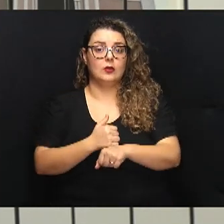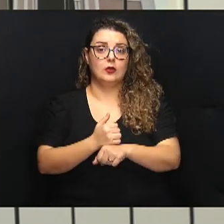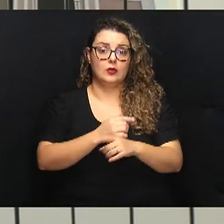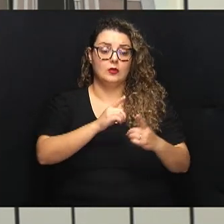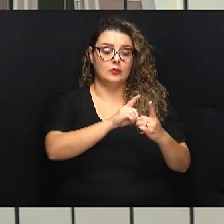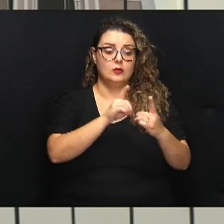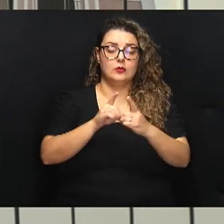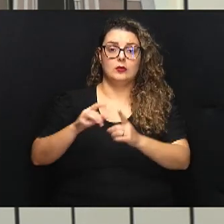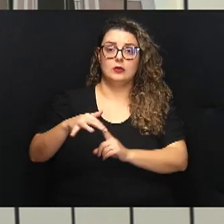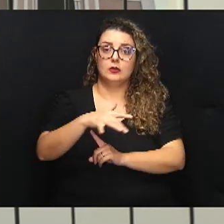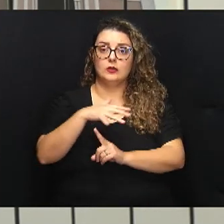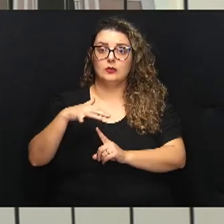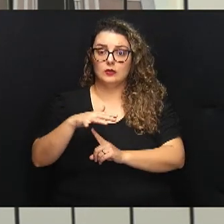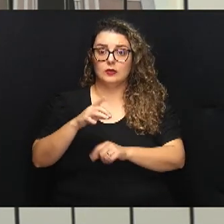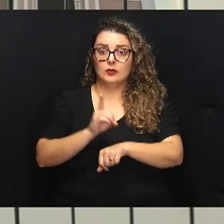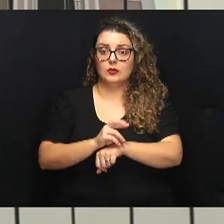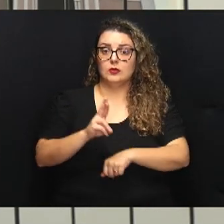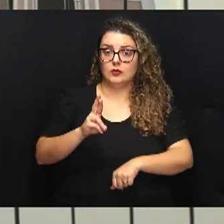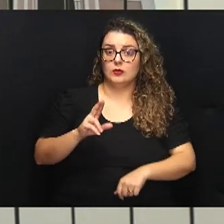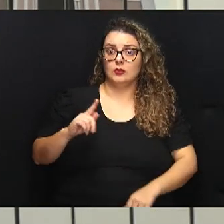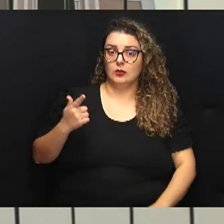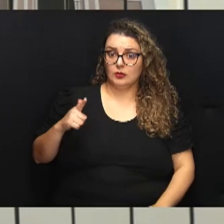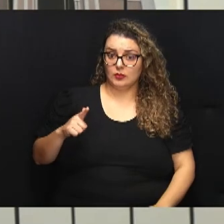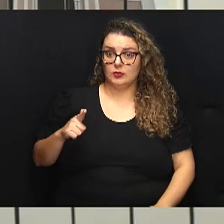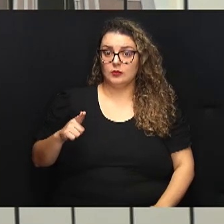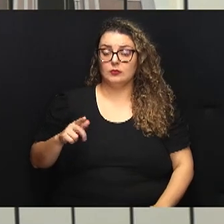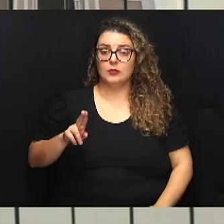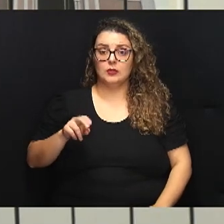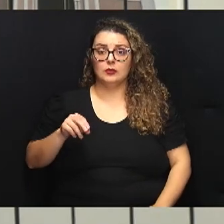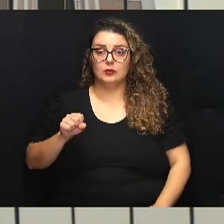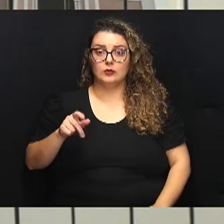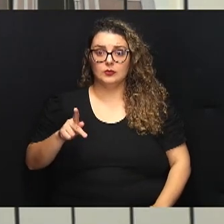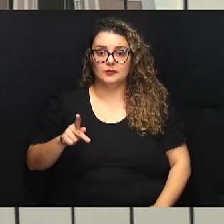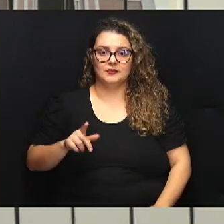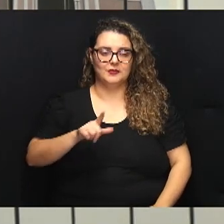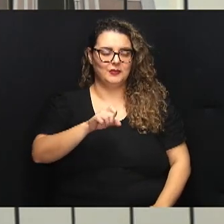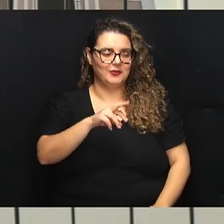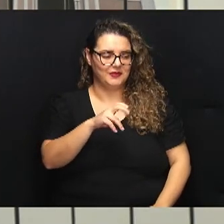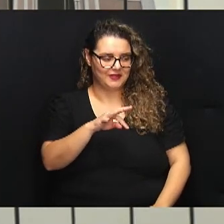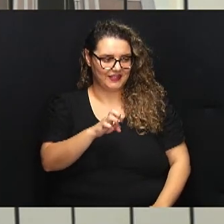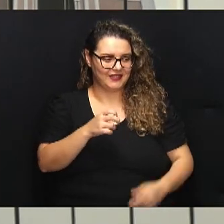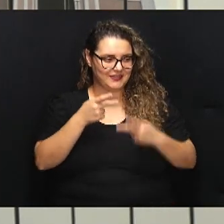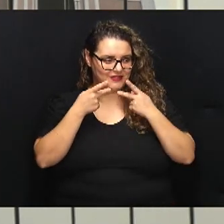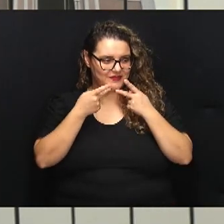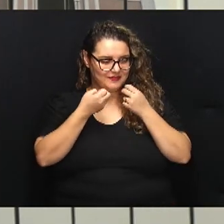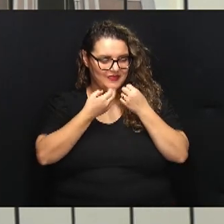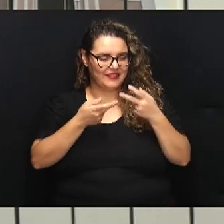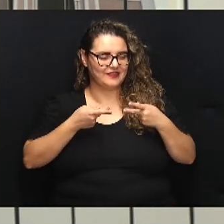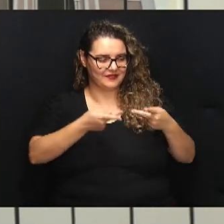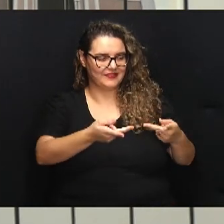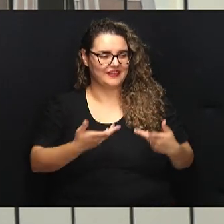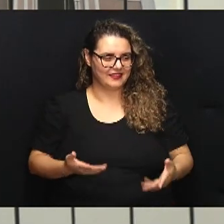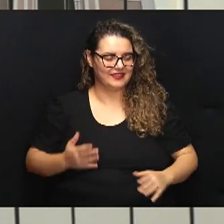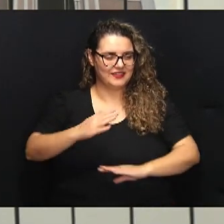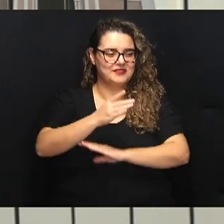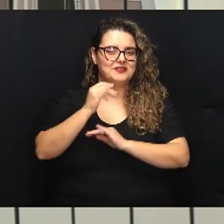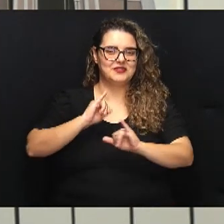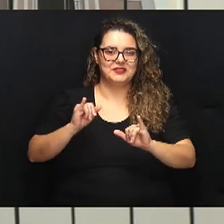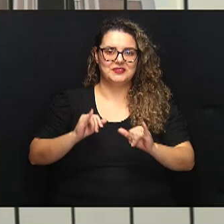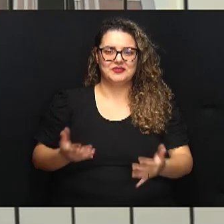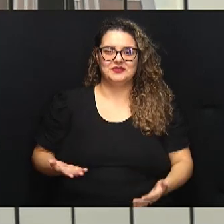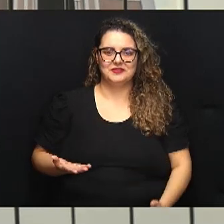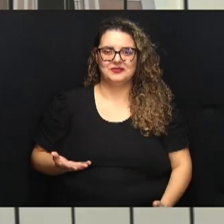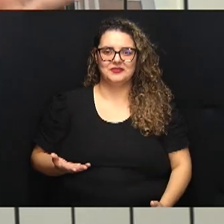consultora ambiental, doutora em geografia pela USP. Então, Lorete, seja bem-vinda ao jornal Câmara Notícia.